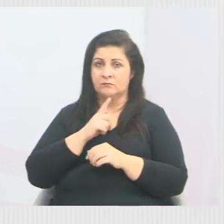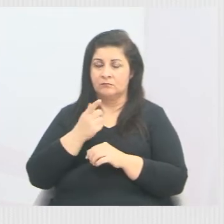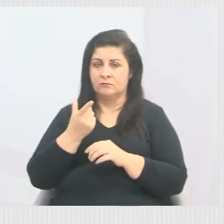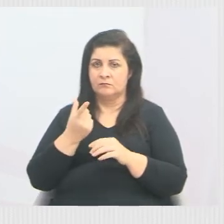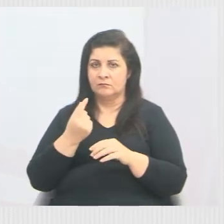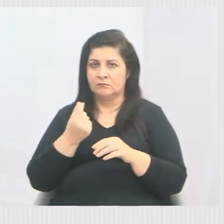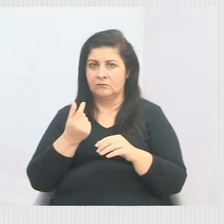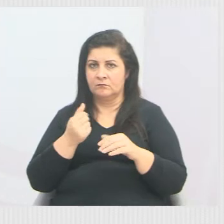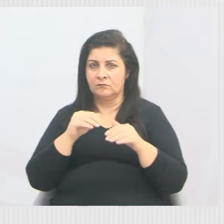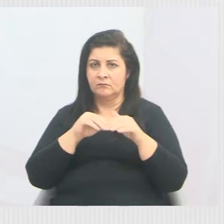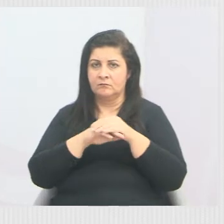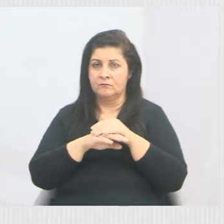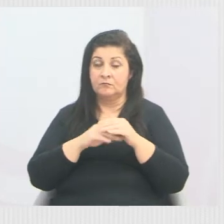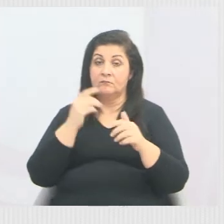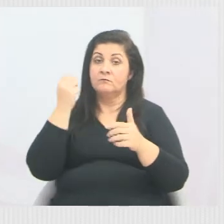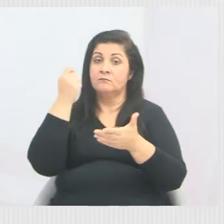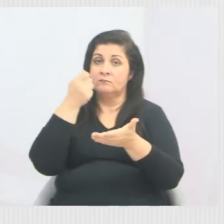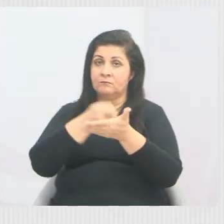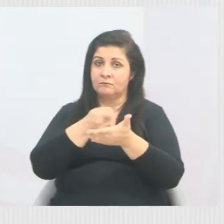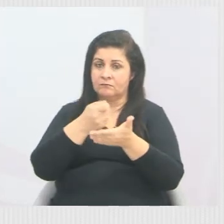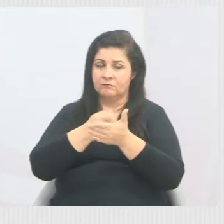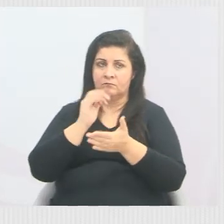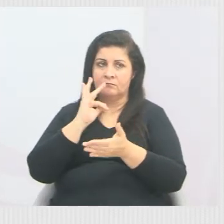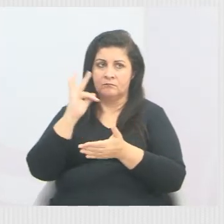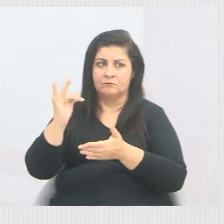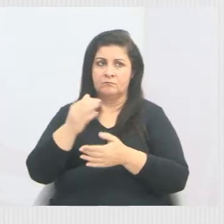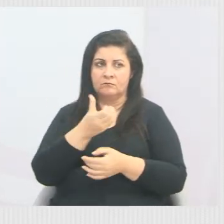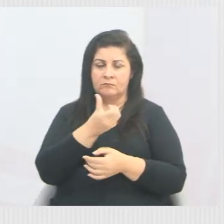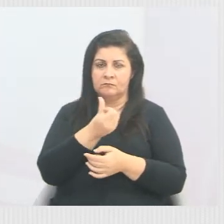de restos a pagar processado de